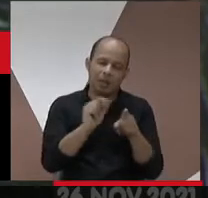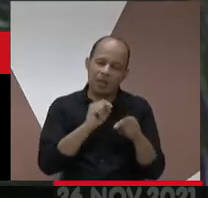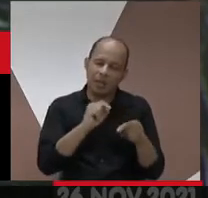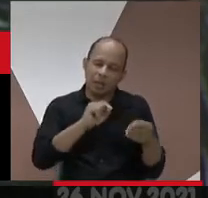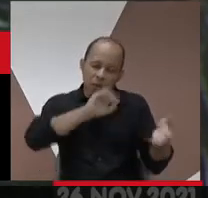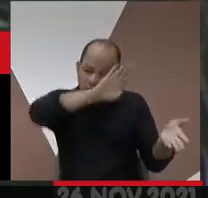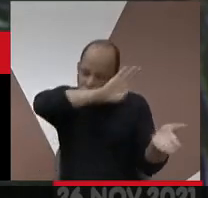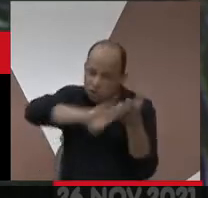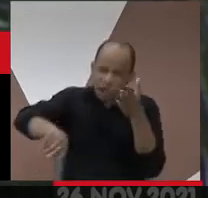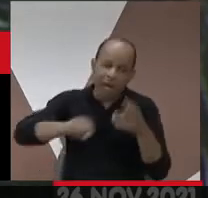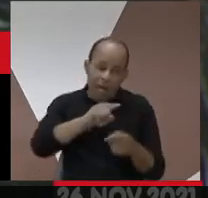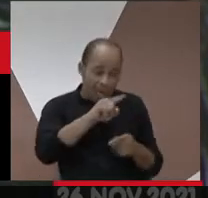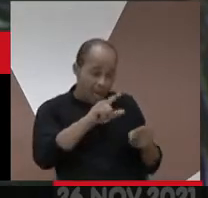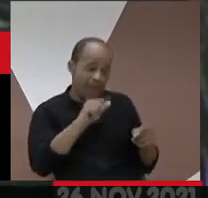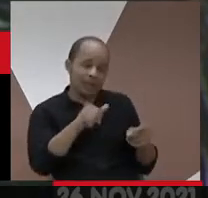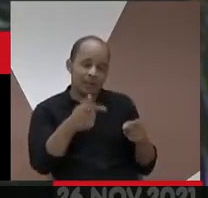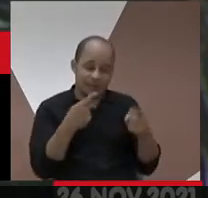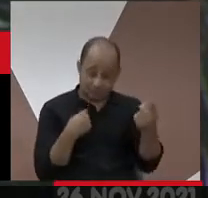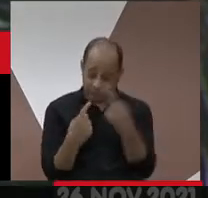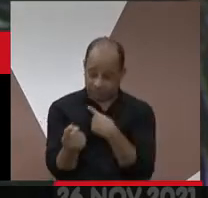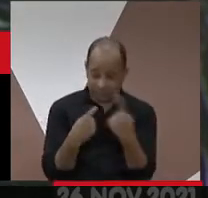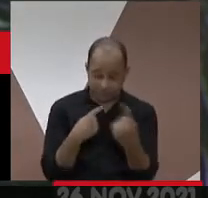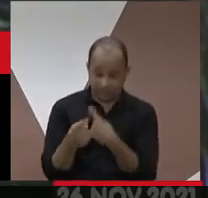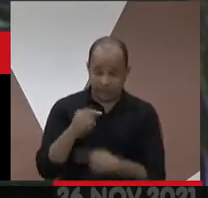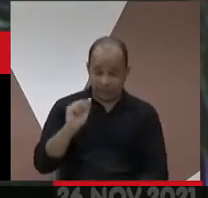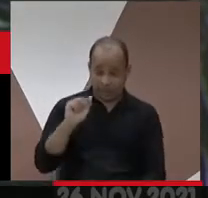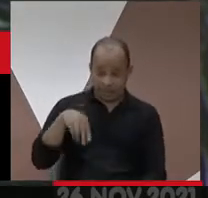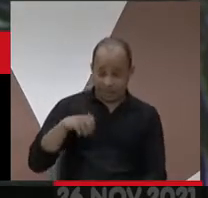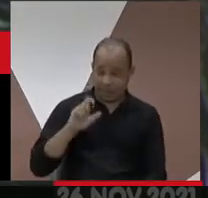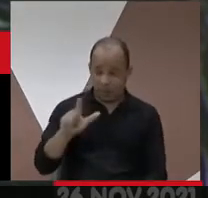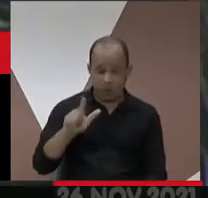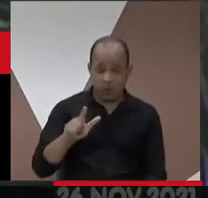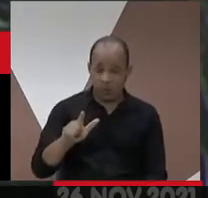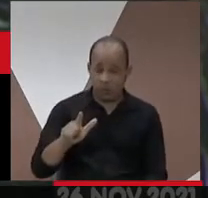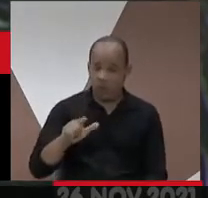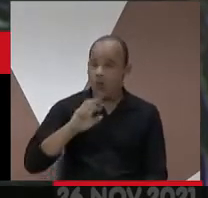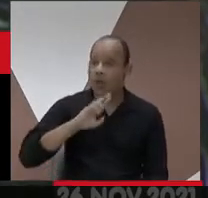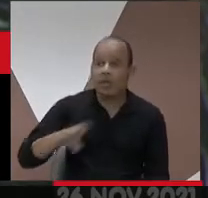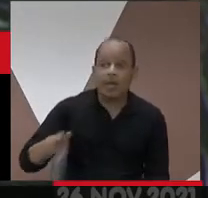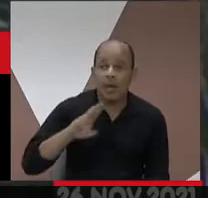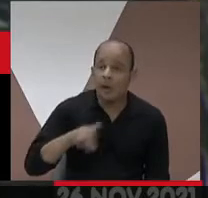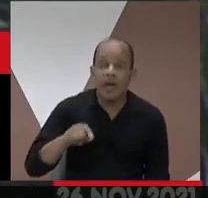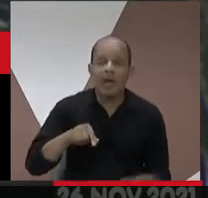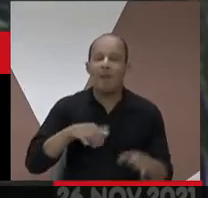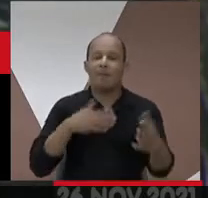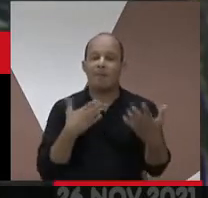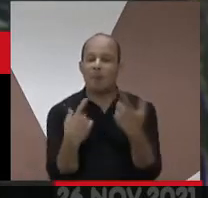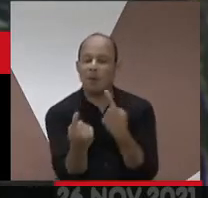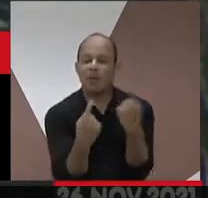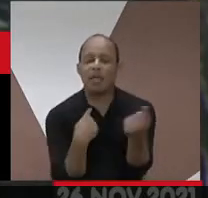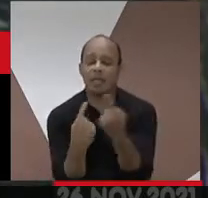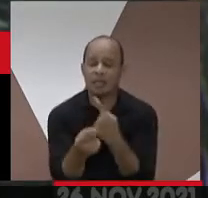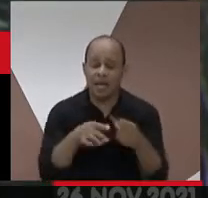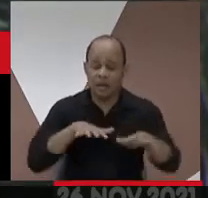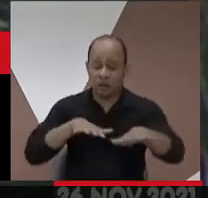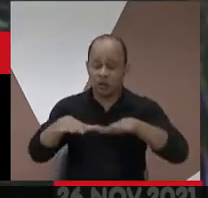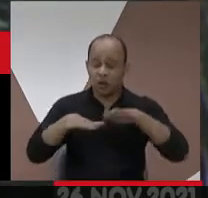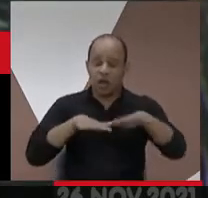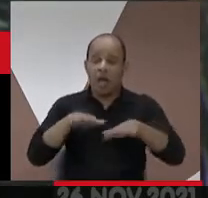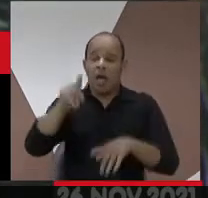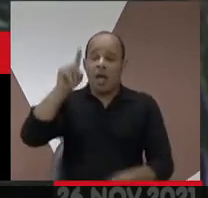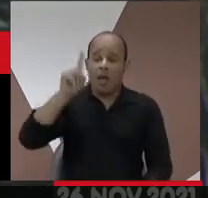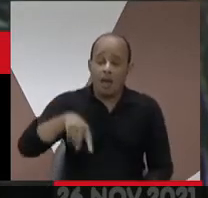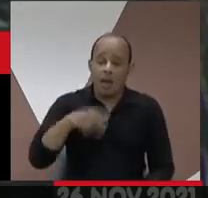traçado do Rodoanel da nossa cidade, porque o Rodoanel não é uma obra de mobilidade. Ele é, sim, ele não